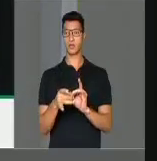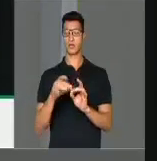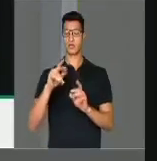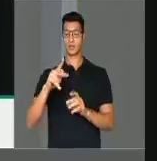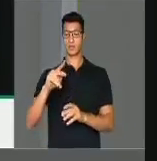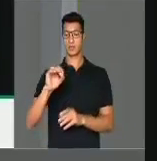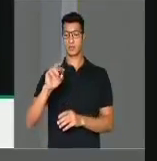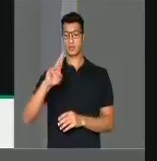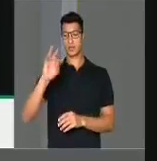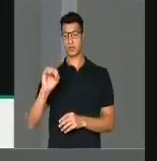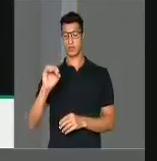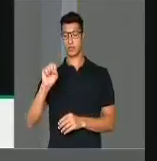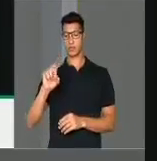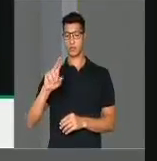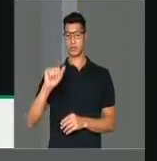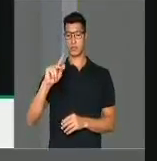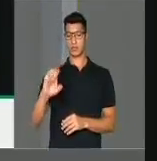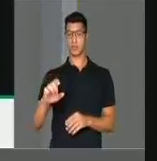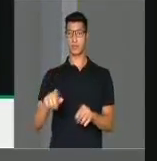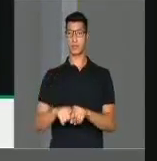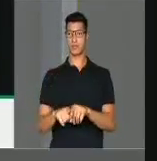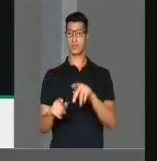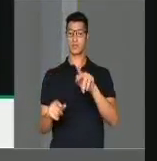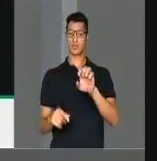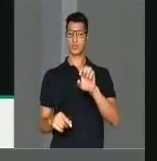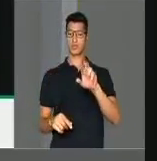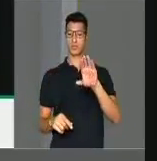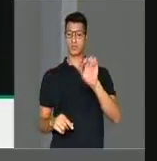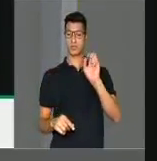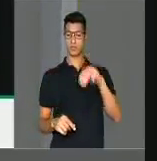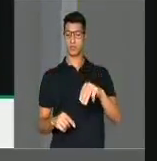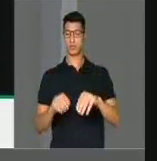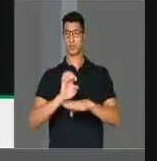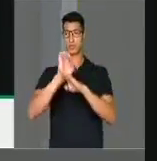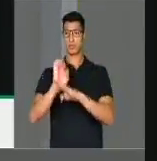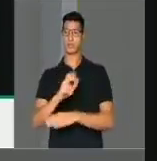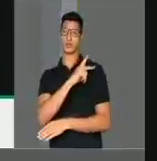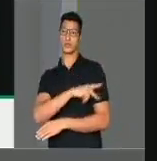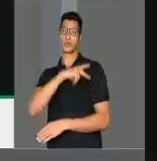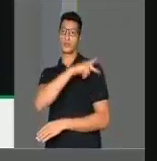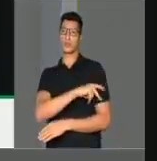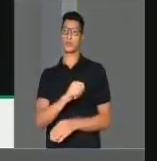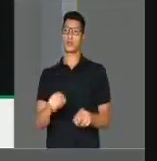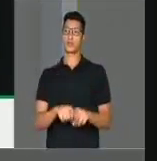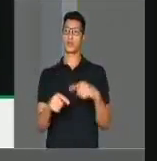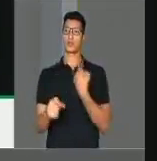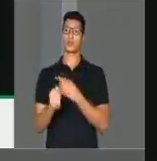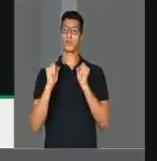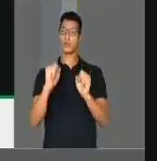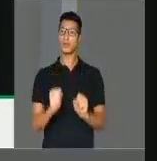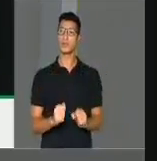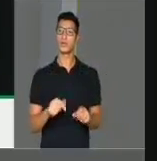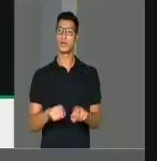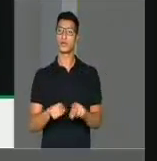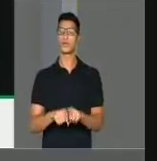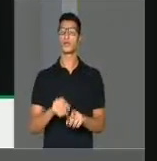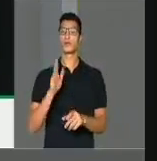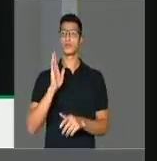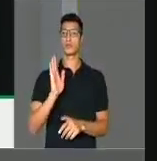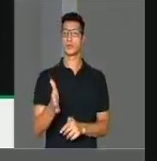interligação do Porto do Suape ao Porto Pecém, ligando lá ao estado do Piauí e Eliseu Martins, para que nós